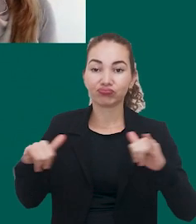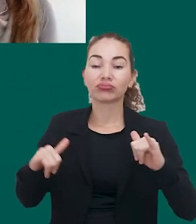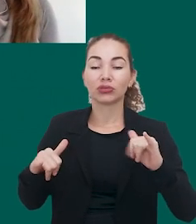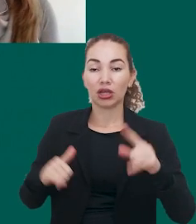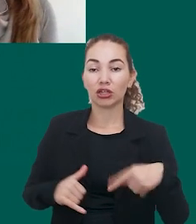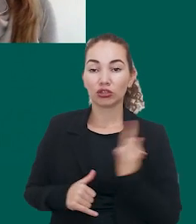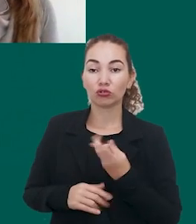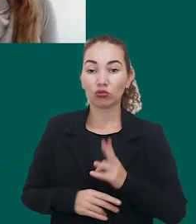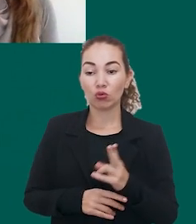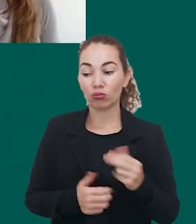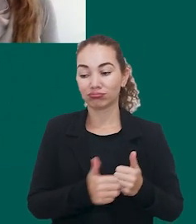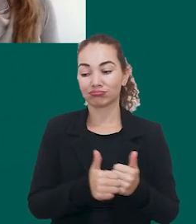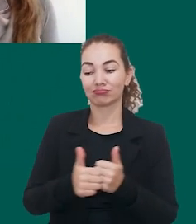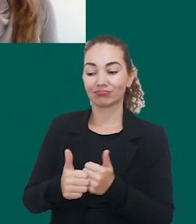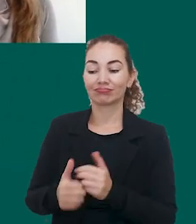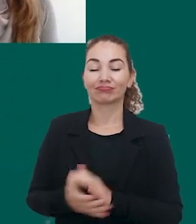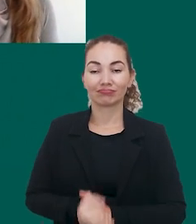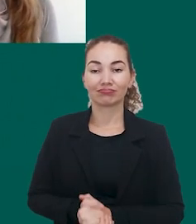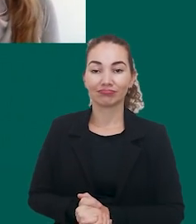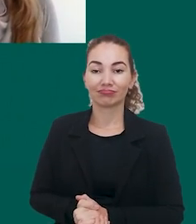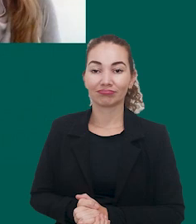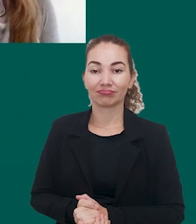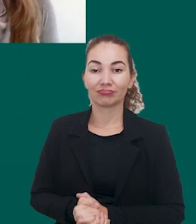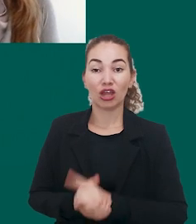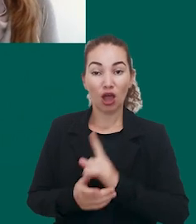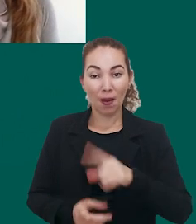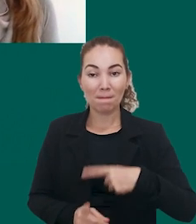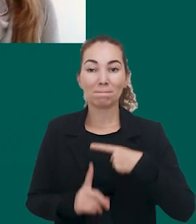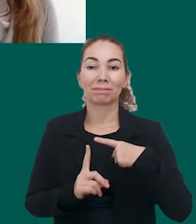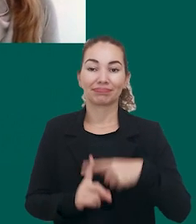gente siga nessa linha, né, positiva para